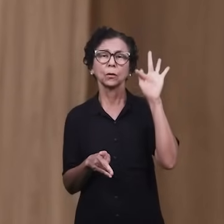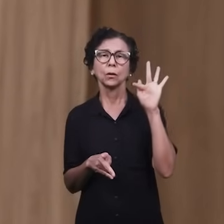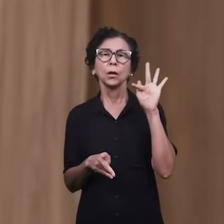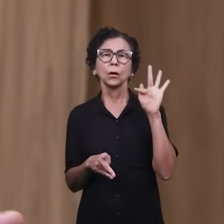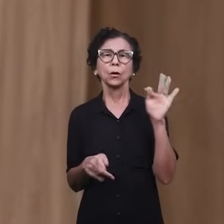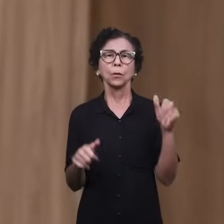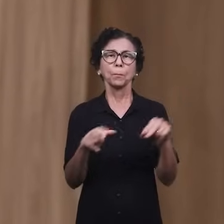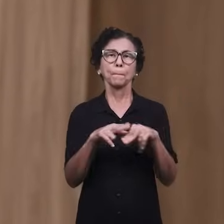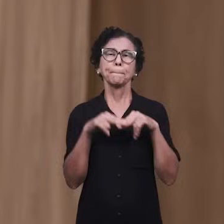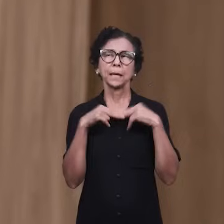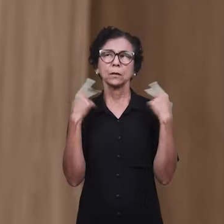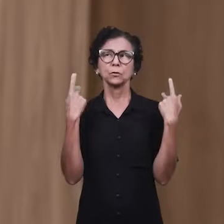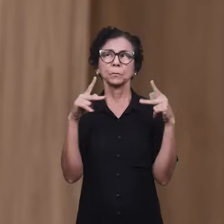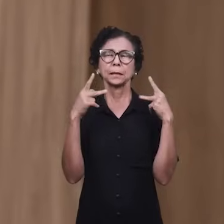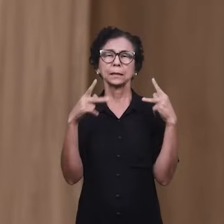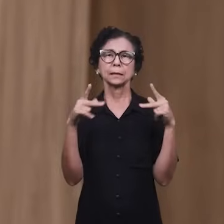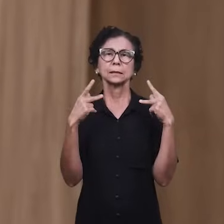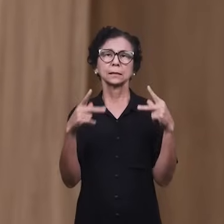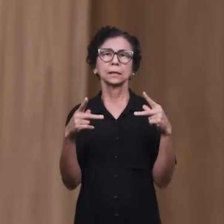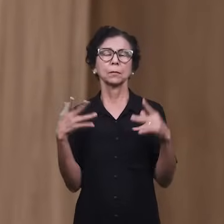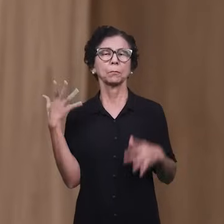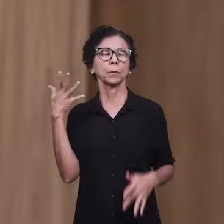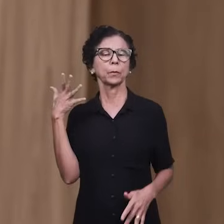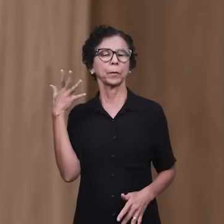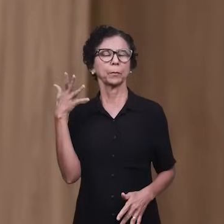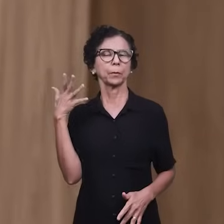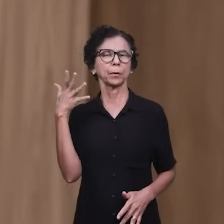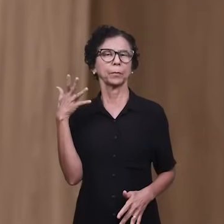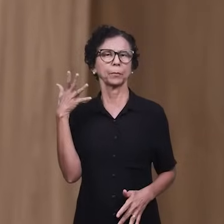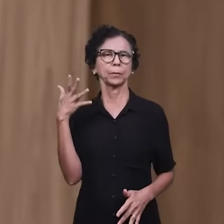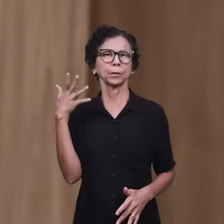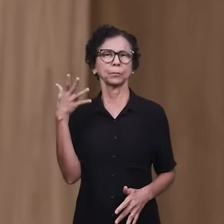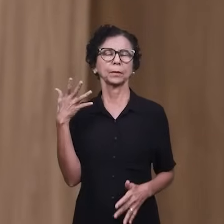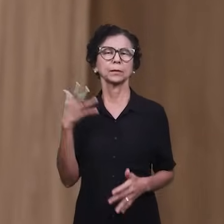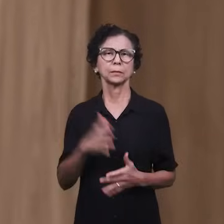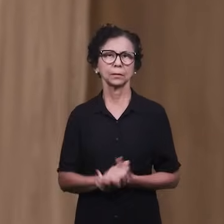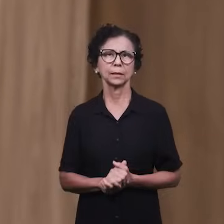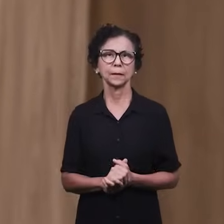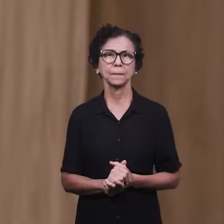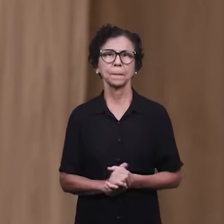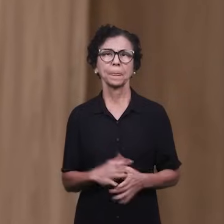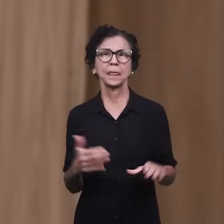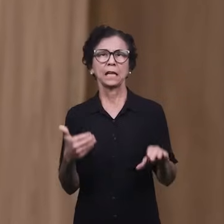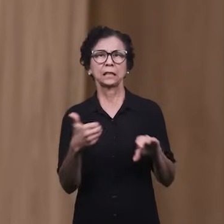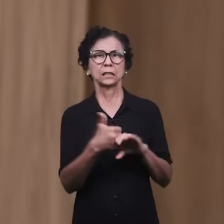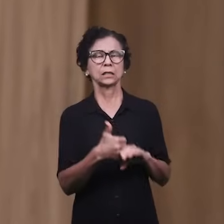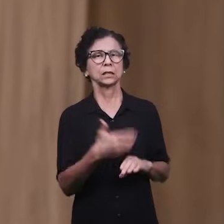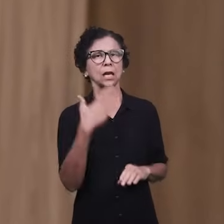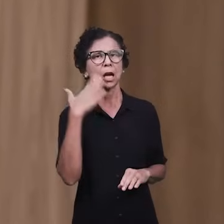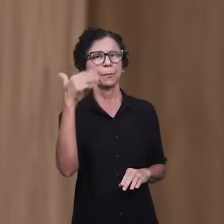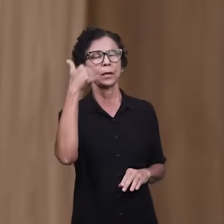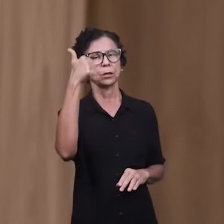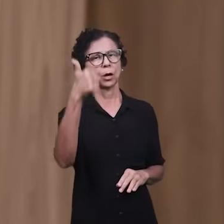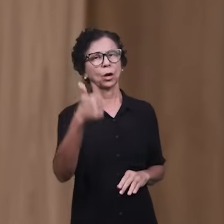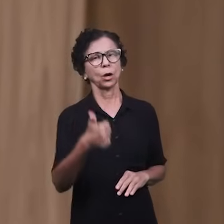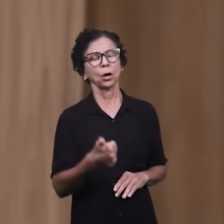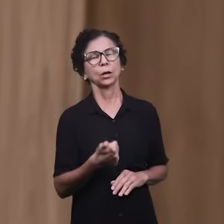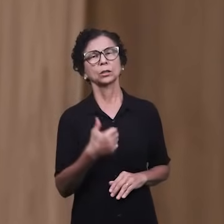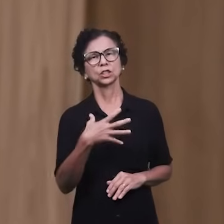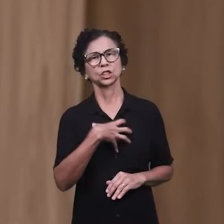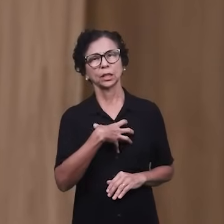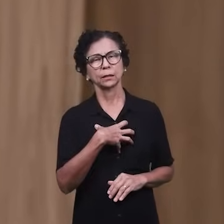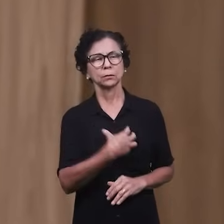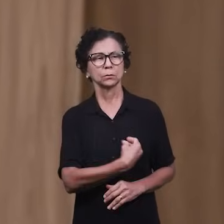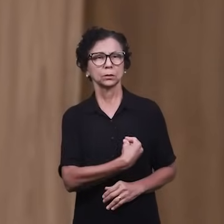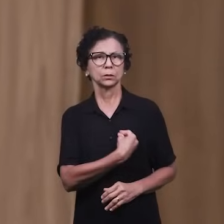de pregação, uma forma comprobatória de que o cristianismo é a melhor forma de se viver.